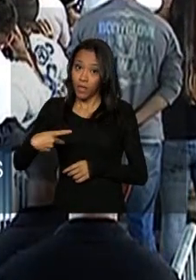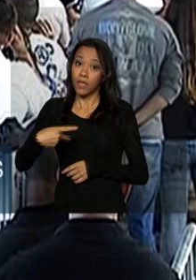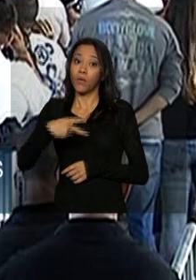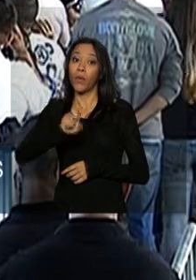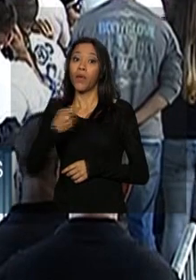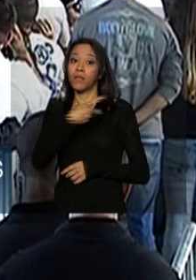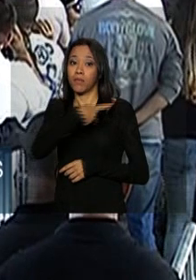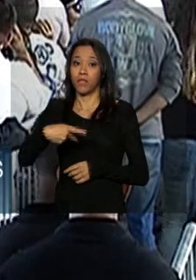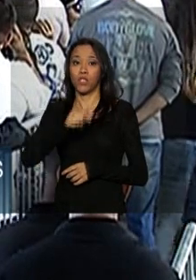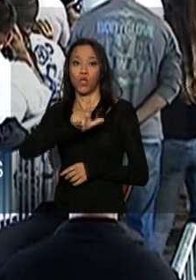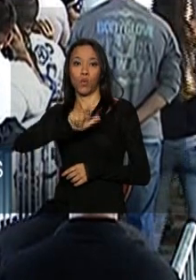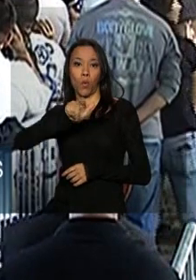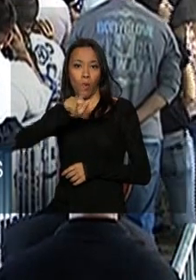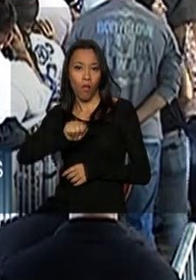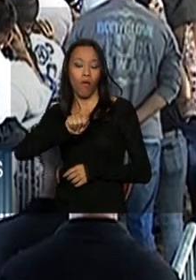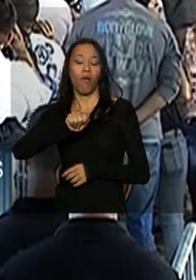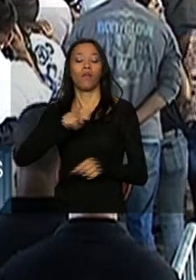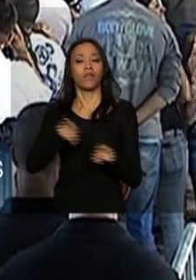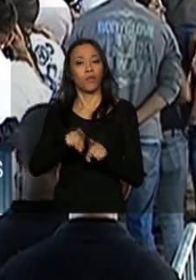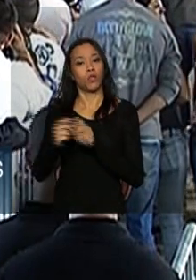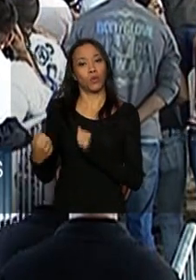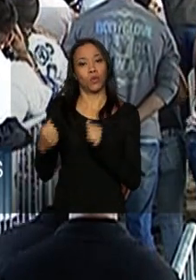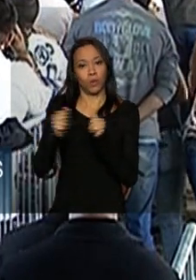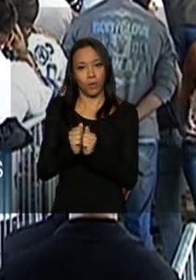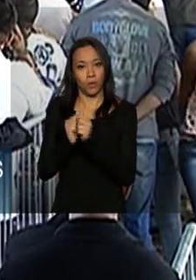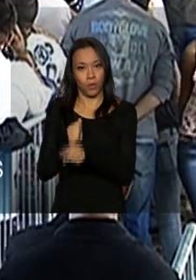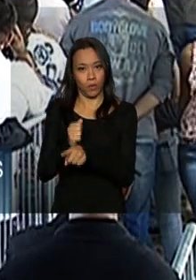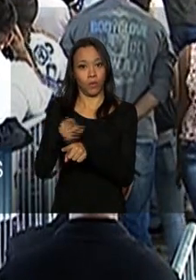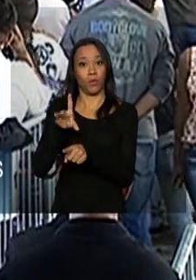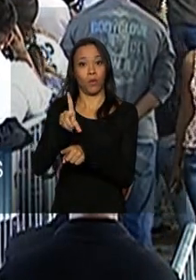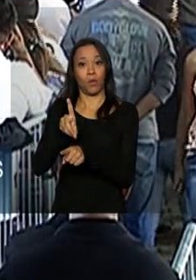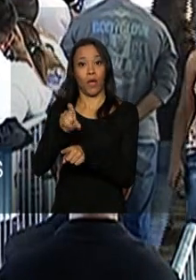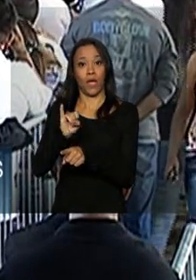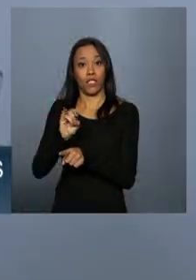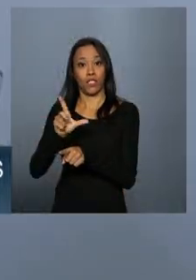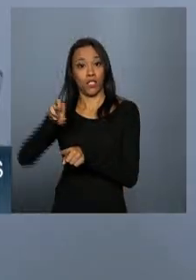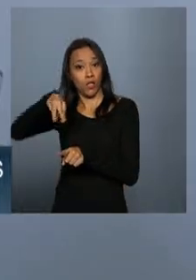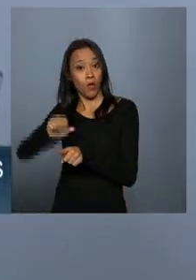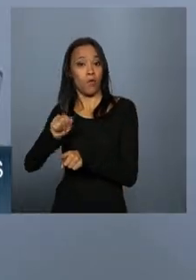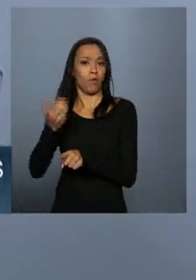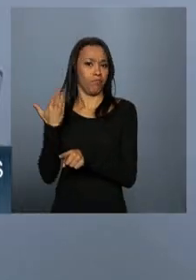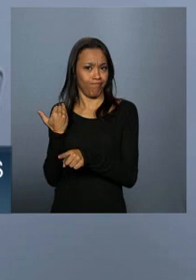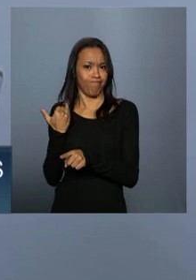na época, chefe da Casa Civil, que desenhou esse programa.